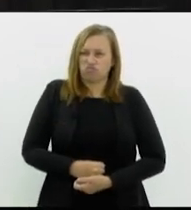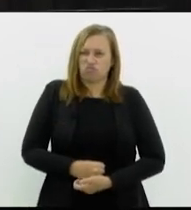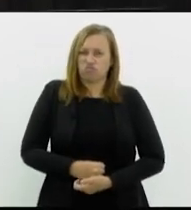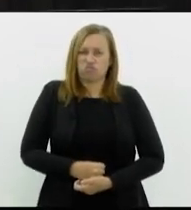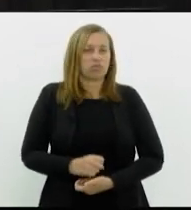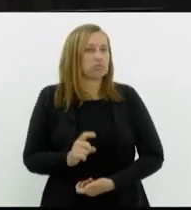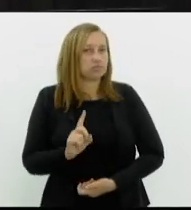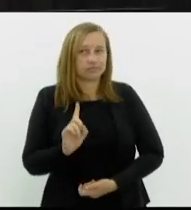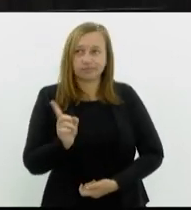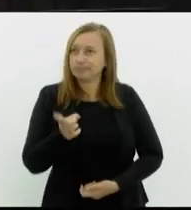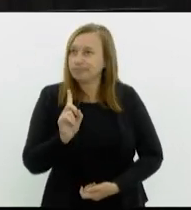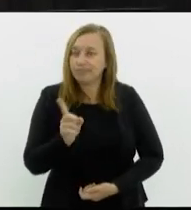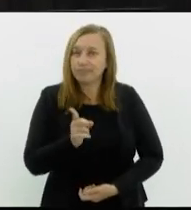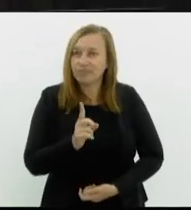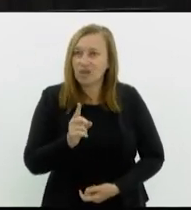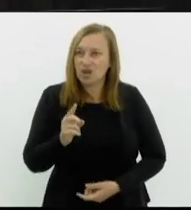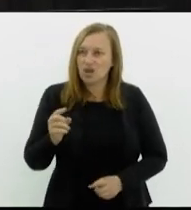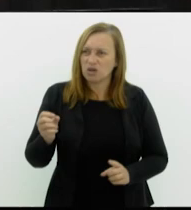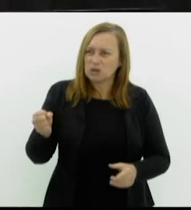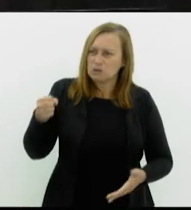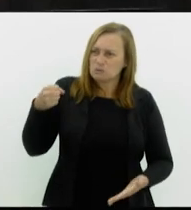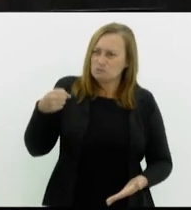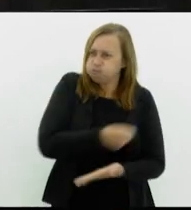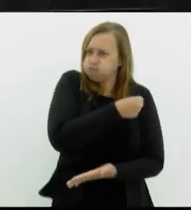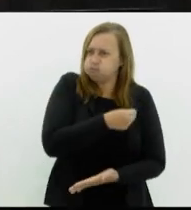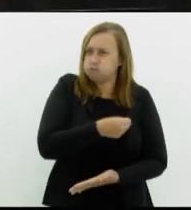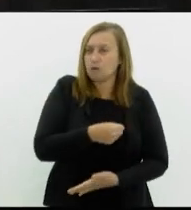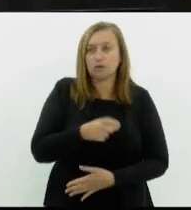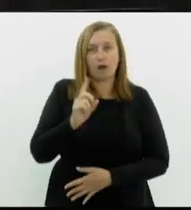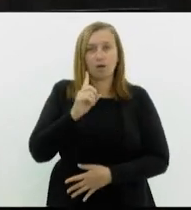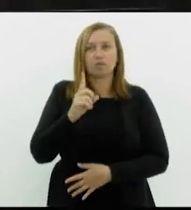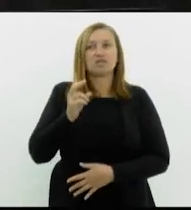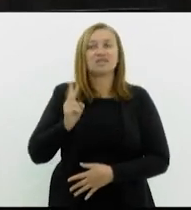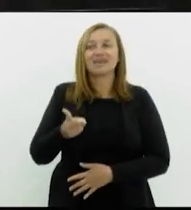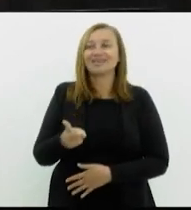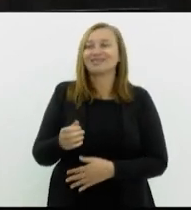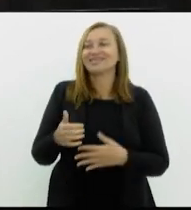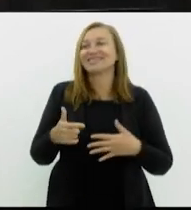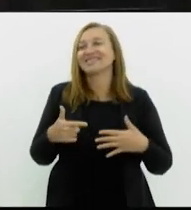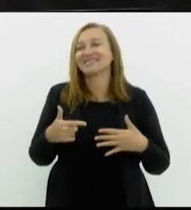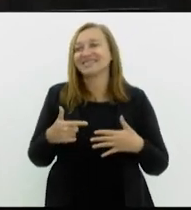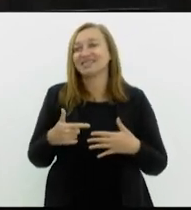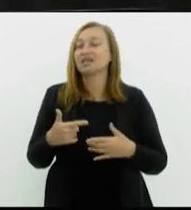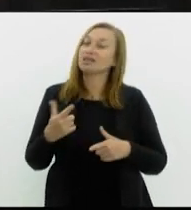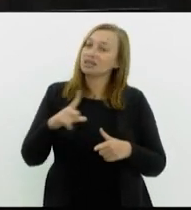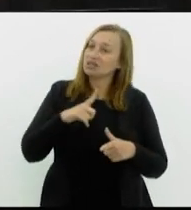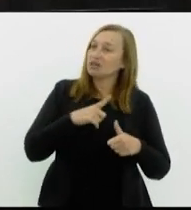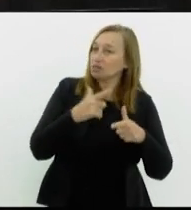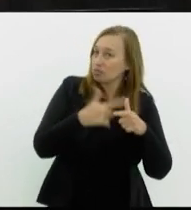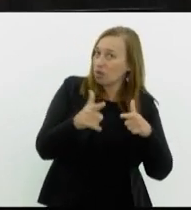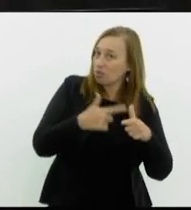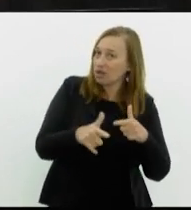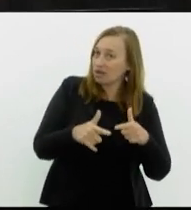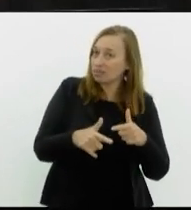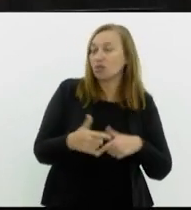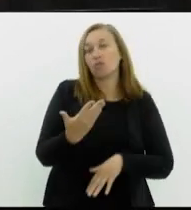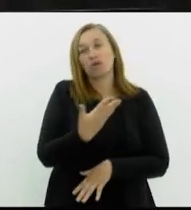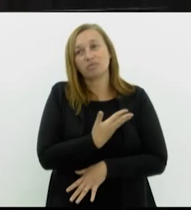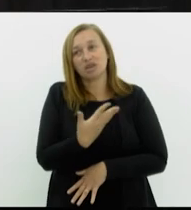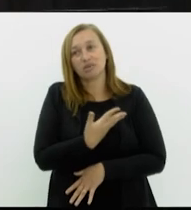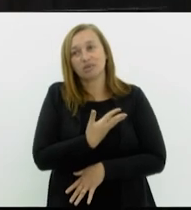problema dando murro da mesa, não. É sempre... Nós tivemos um problema com um determinado